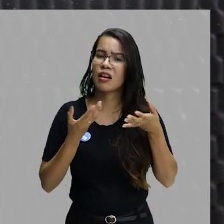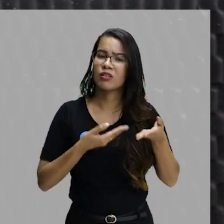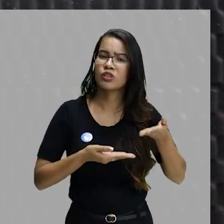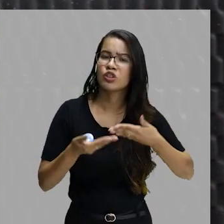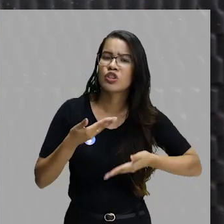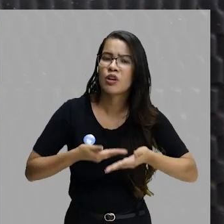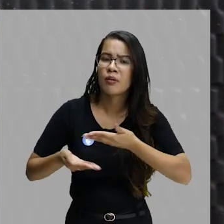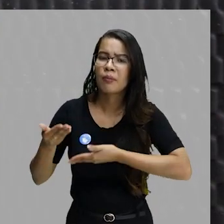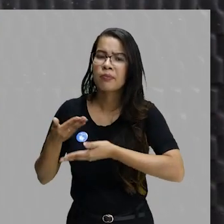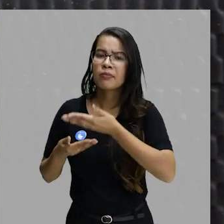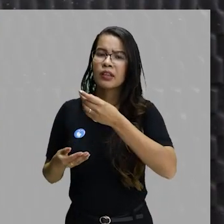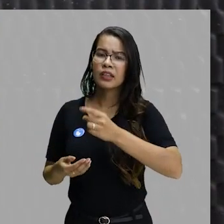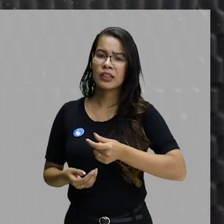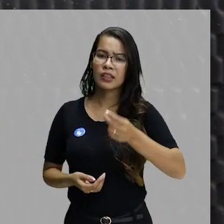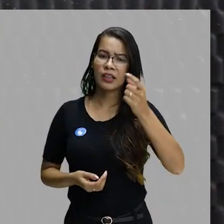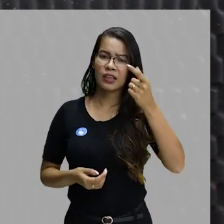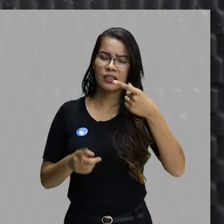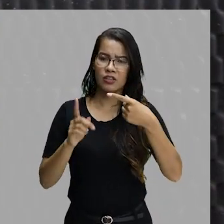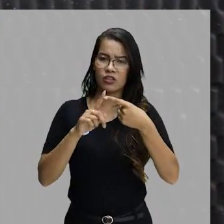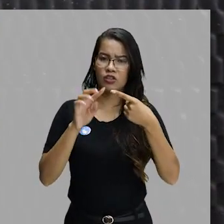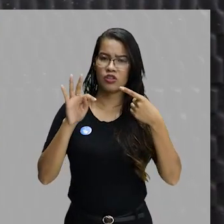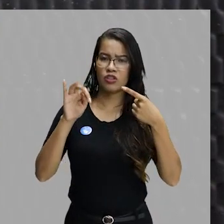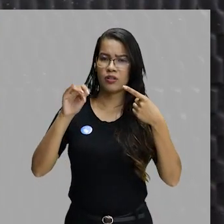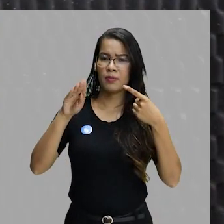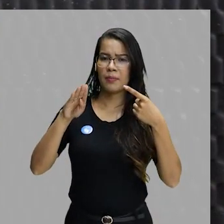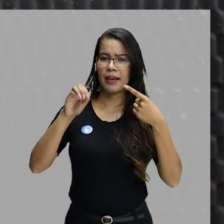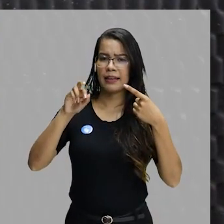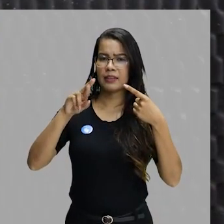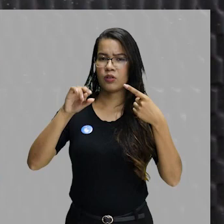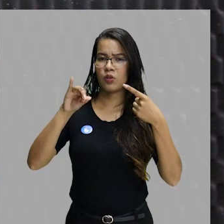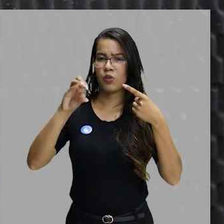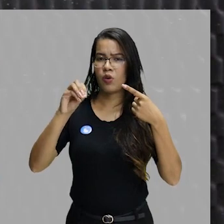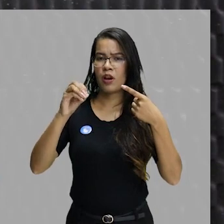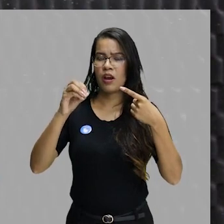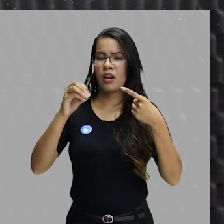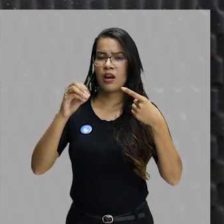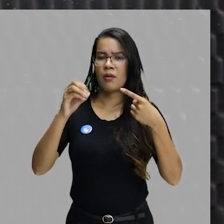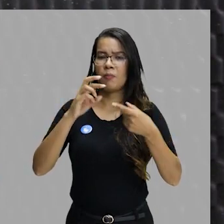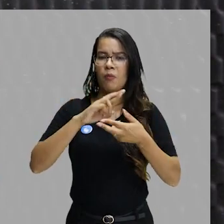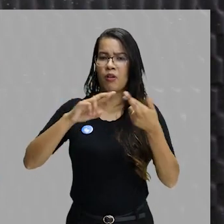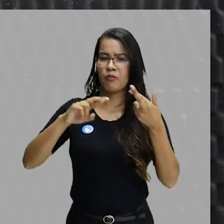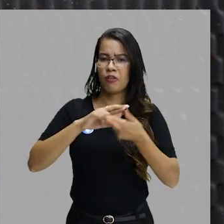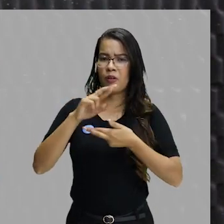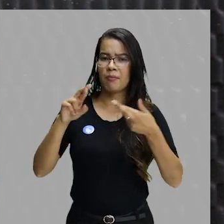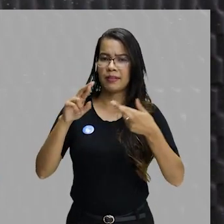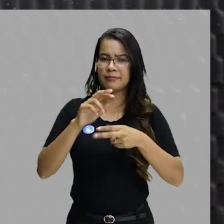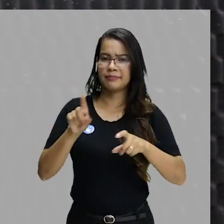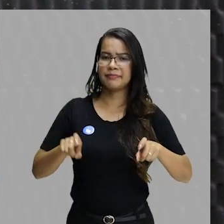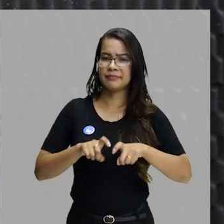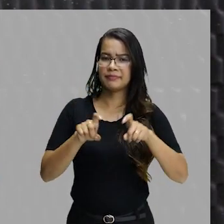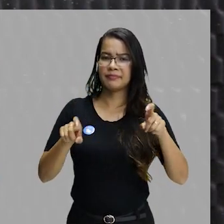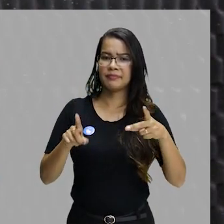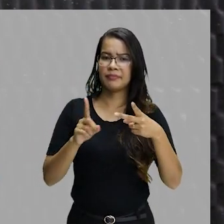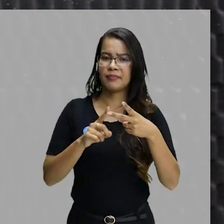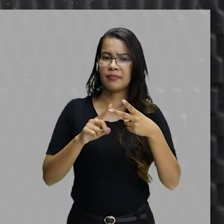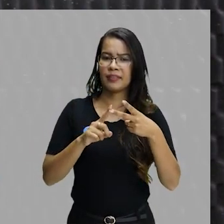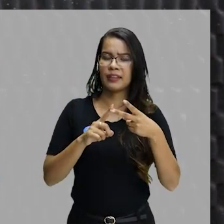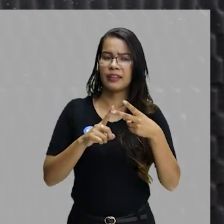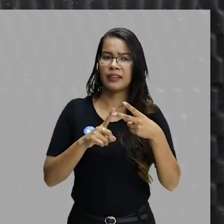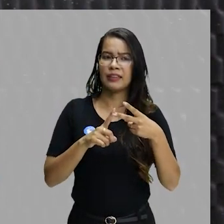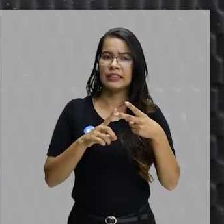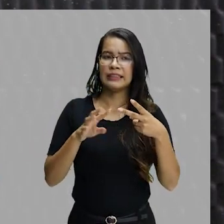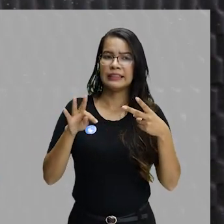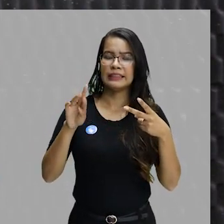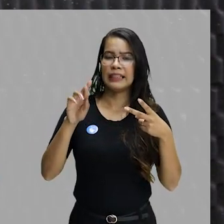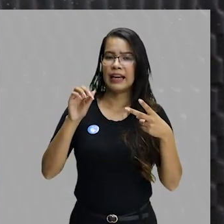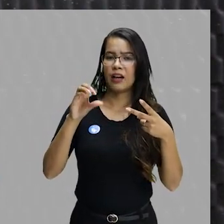Tibério, reforma agrária. Graco, lei frumentária, distribuir trigo de graça para a plebe romana, no momento que o preço do